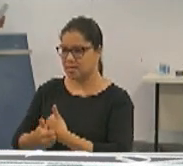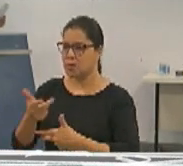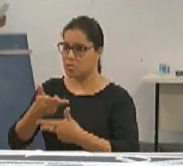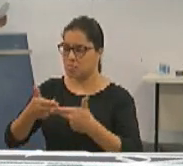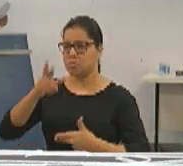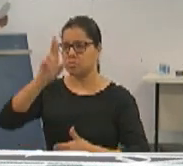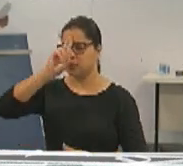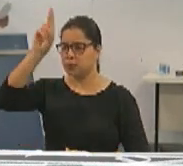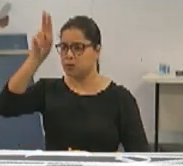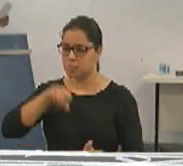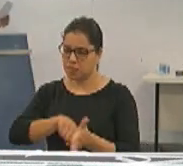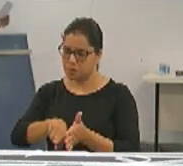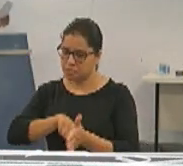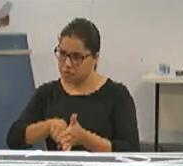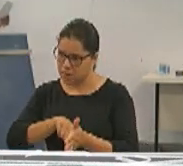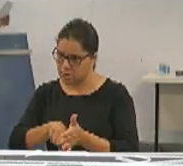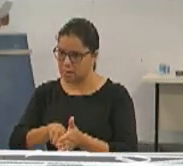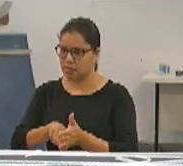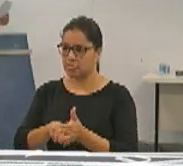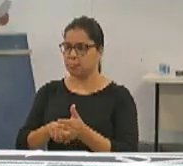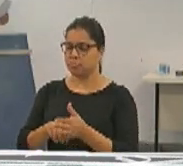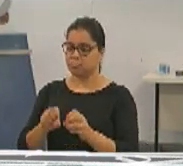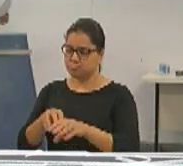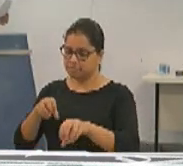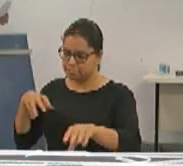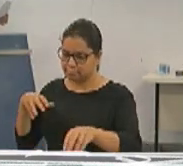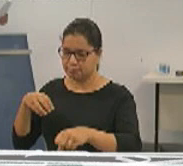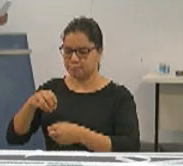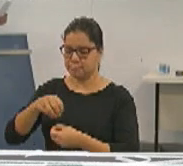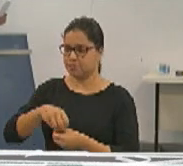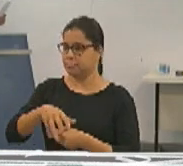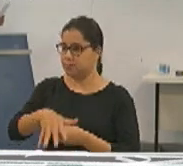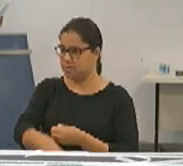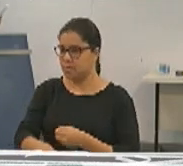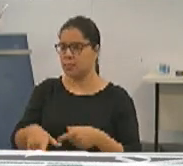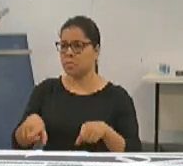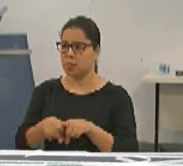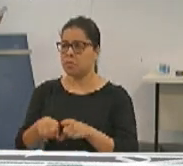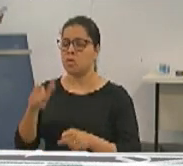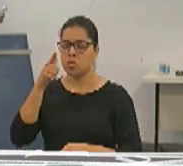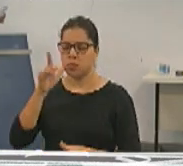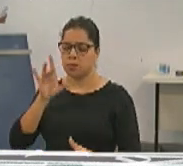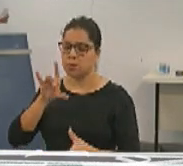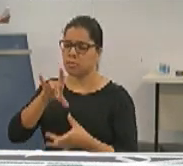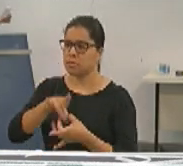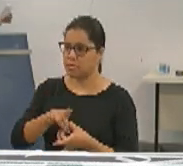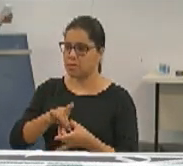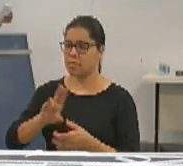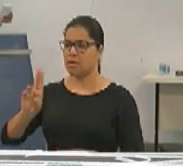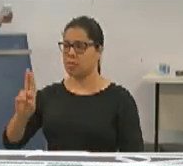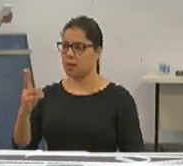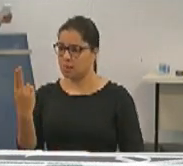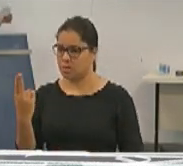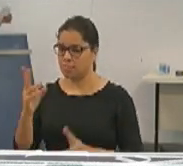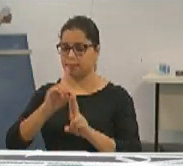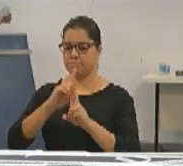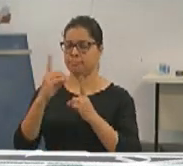ensino, pesquisa e extensão da reitoria e das pró-reitorias para garantirmos a integração entre a HU e o